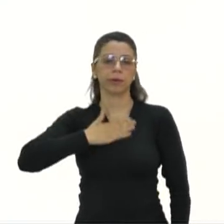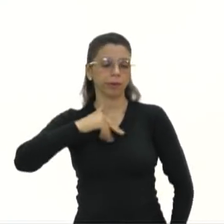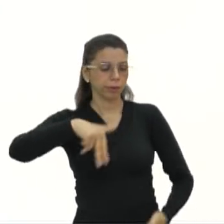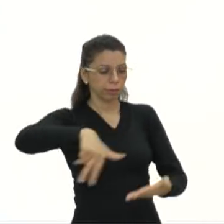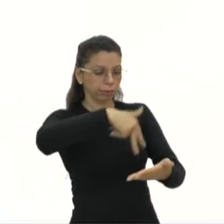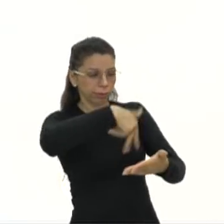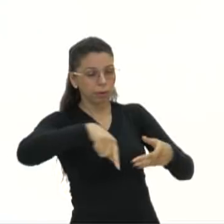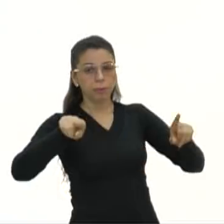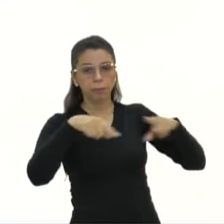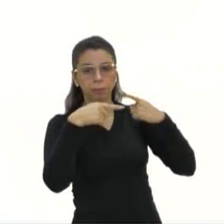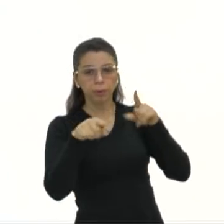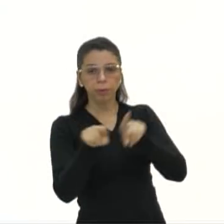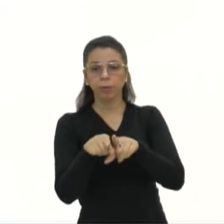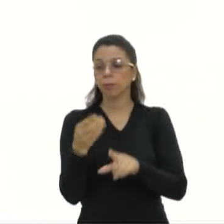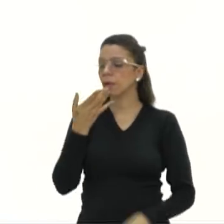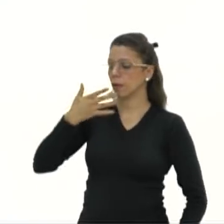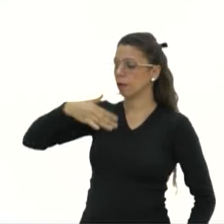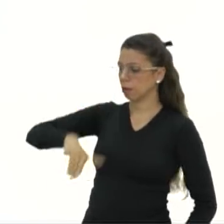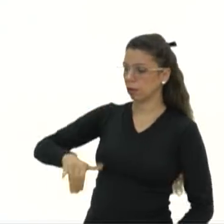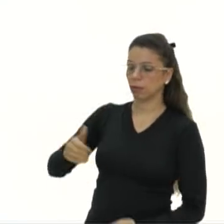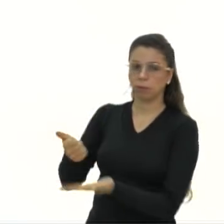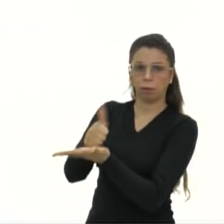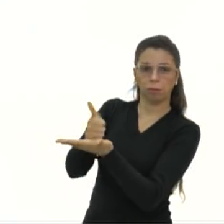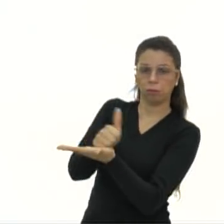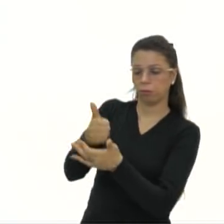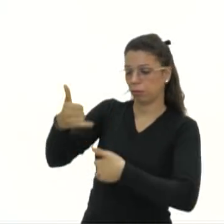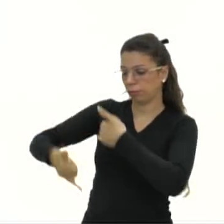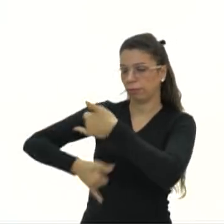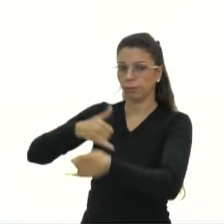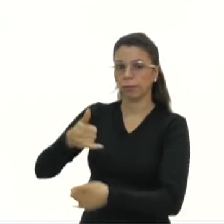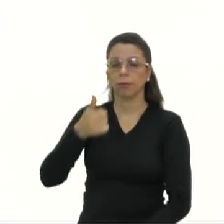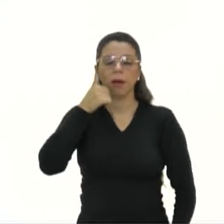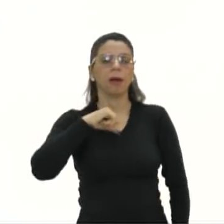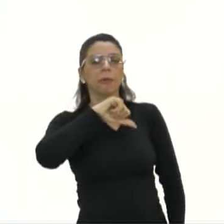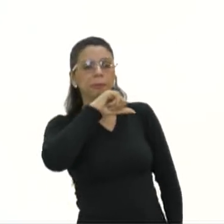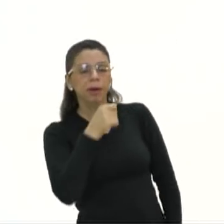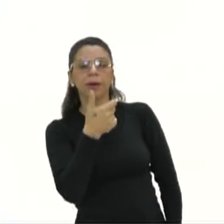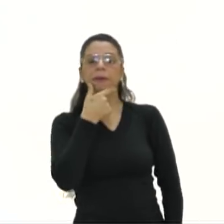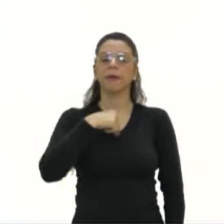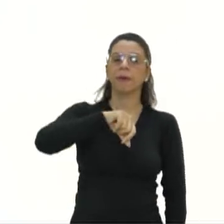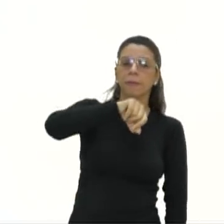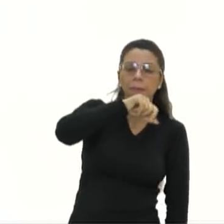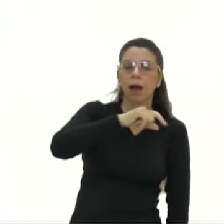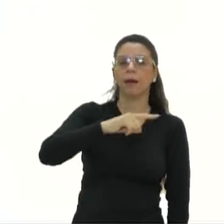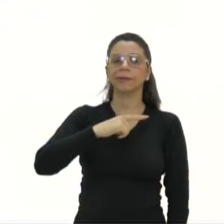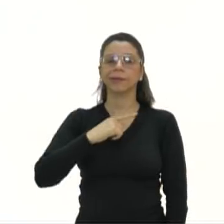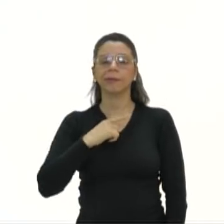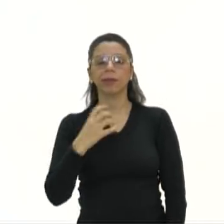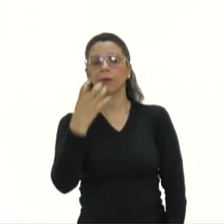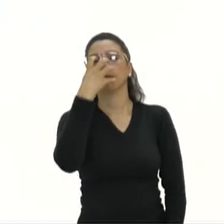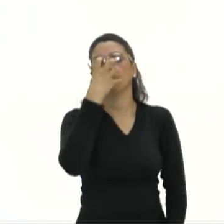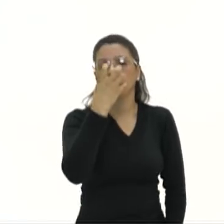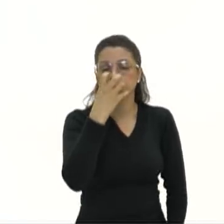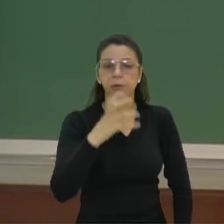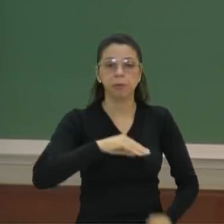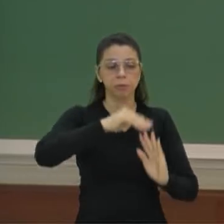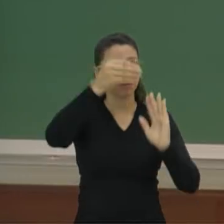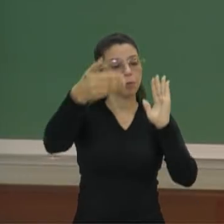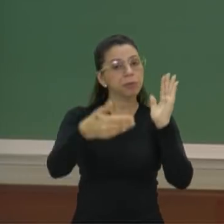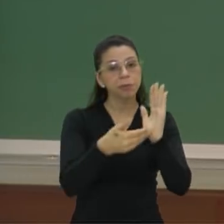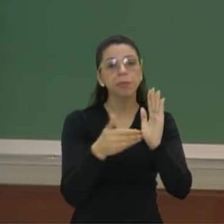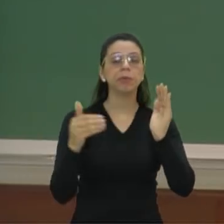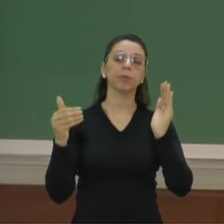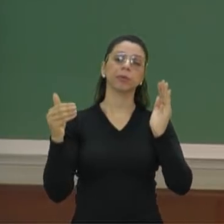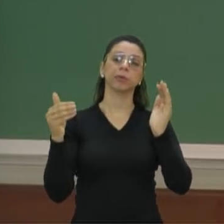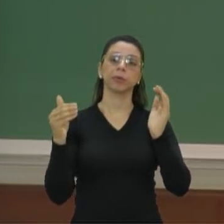o irmãozinho mais novo que joga videogame, a mãe, o pai, mas também tem o cachorrinho. Então imagina, todo mundo